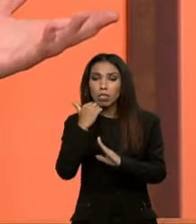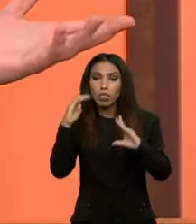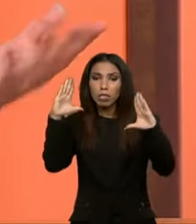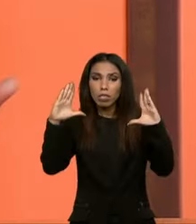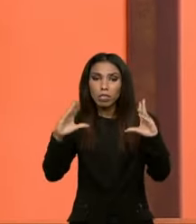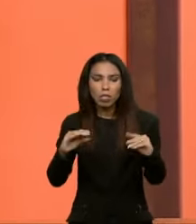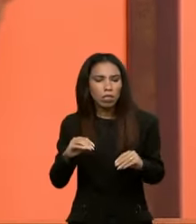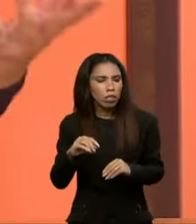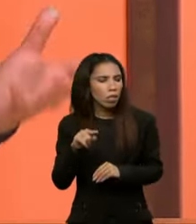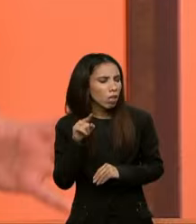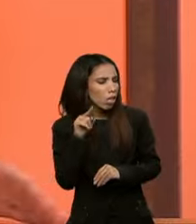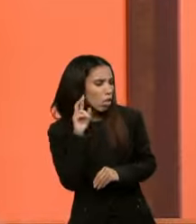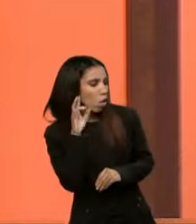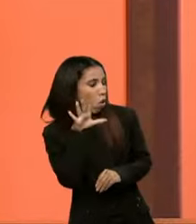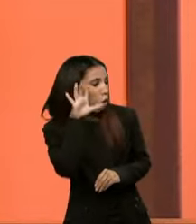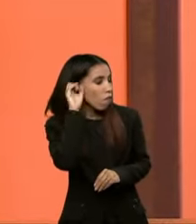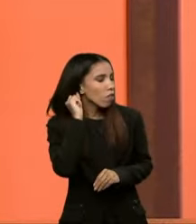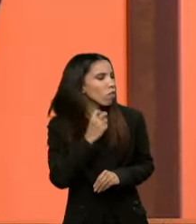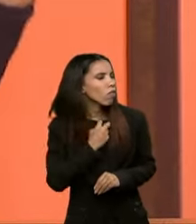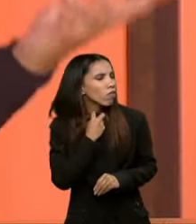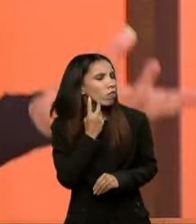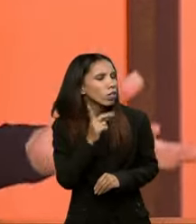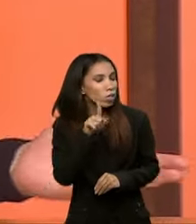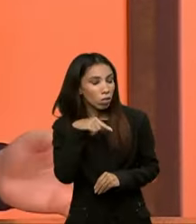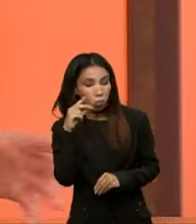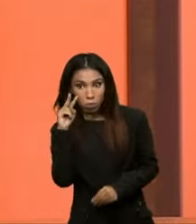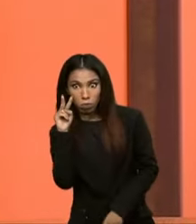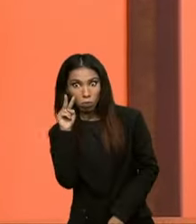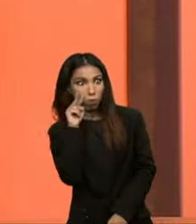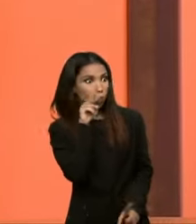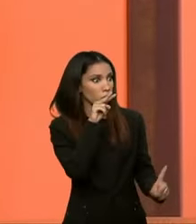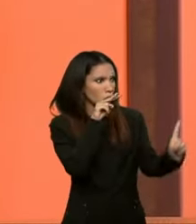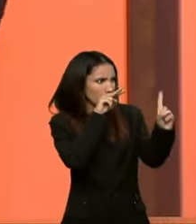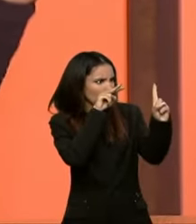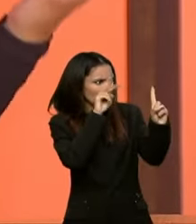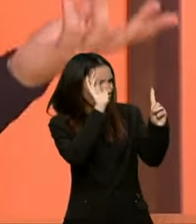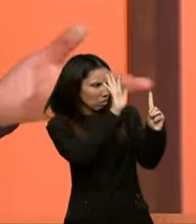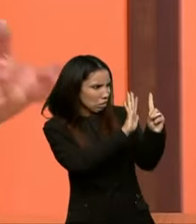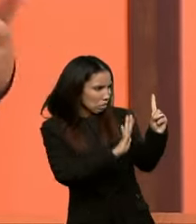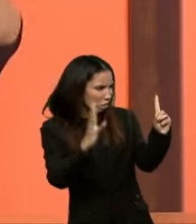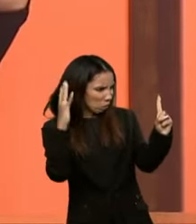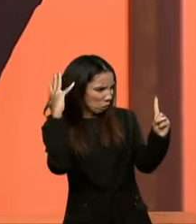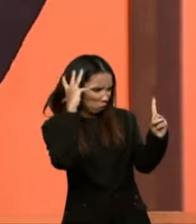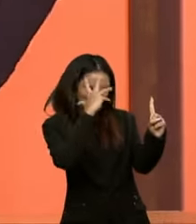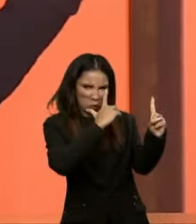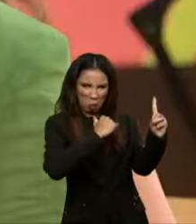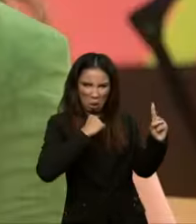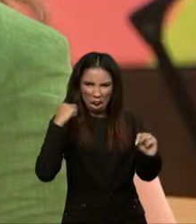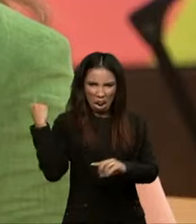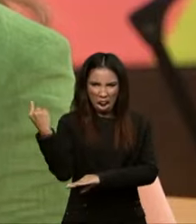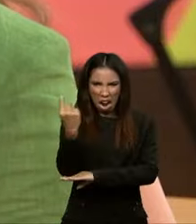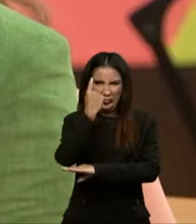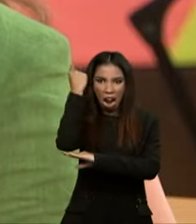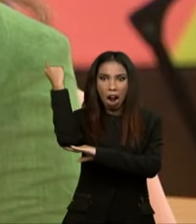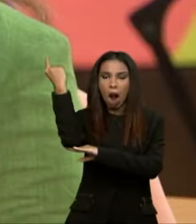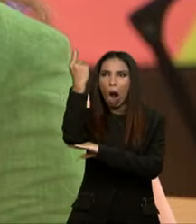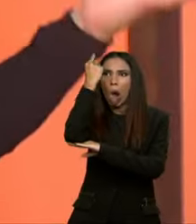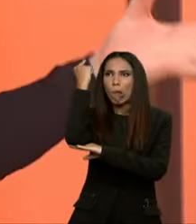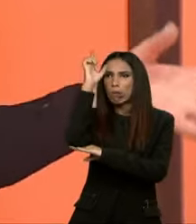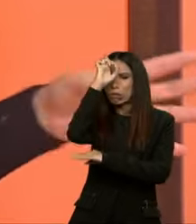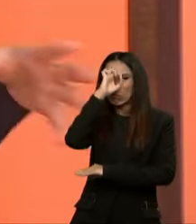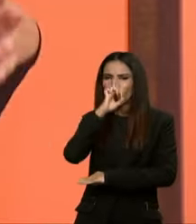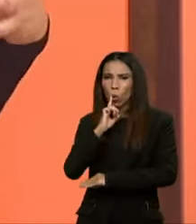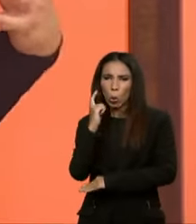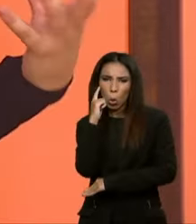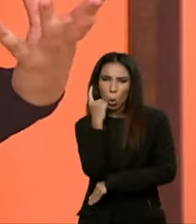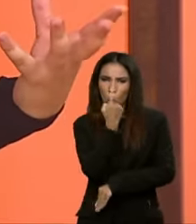a voz dela e depois ele viu. E ela lindíssima. Alta, linda, né? Linda. Alta, loura, um olho verde, uma coisa